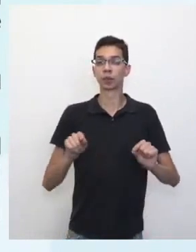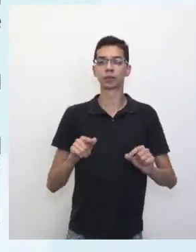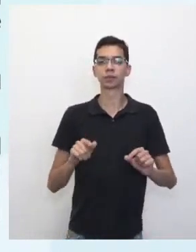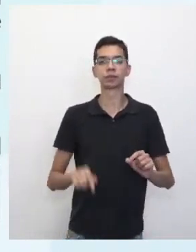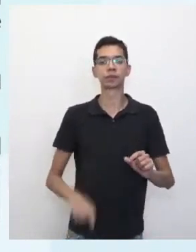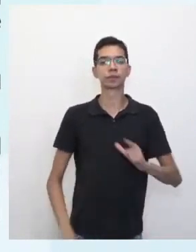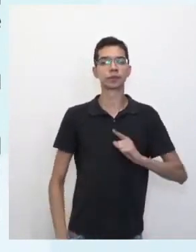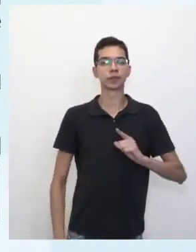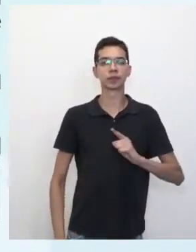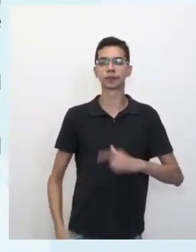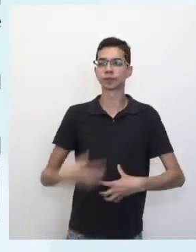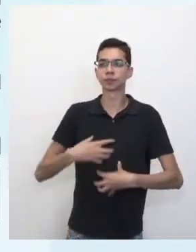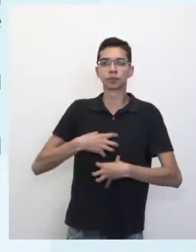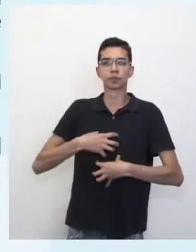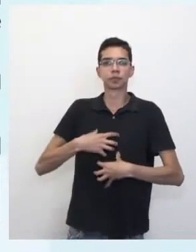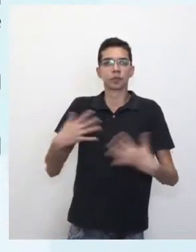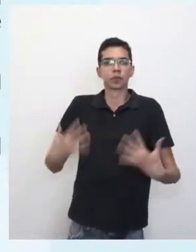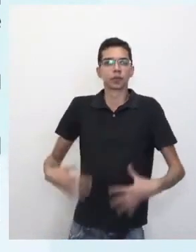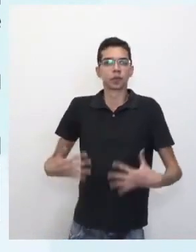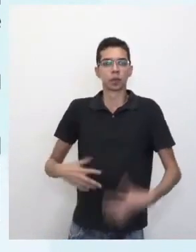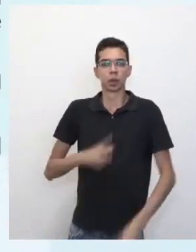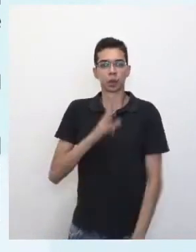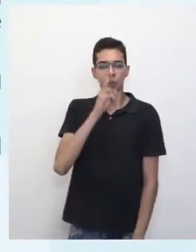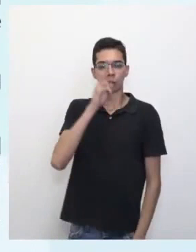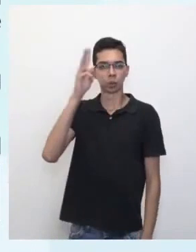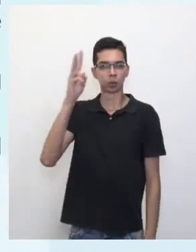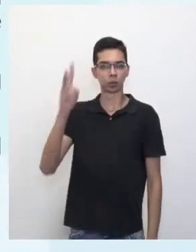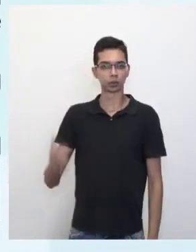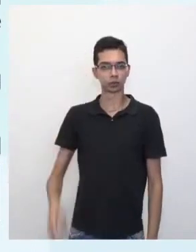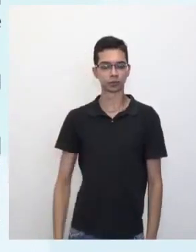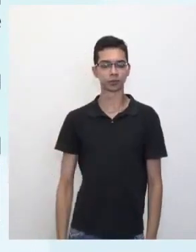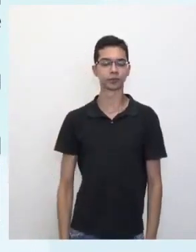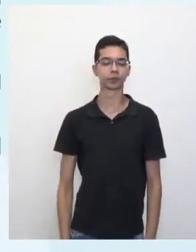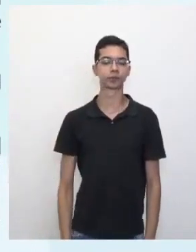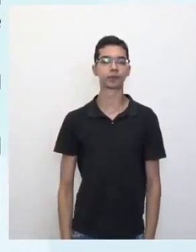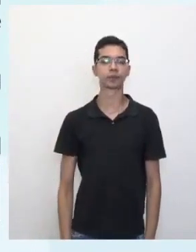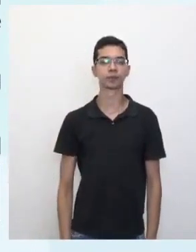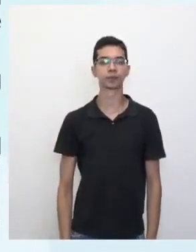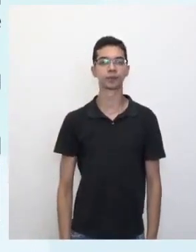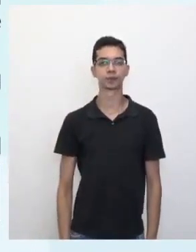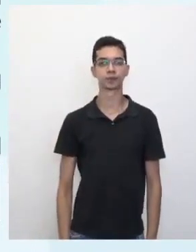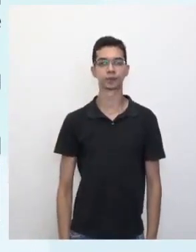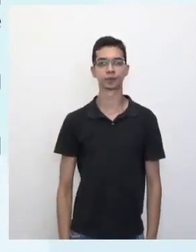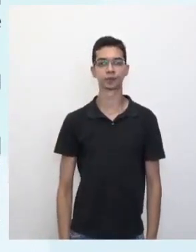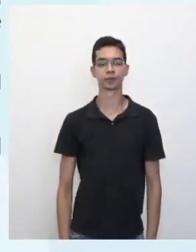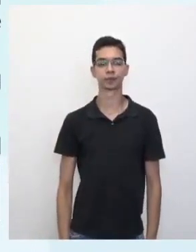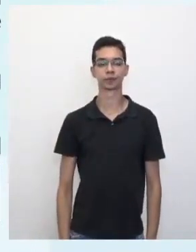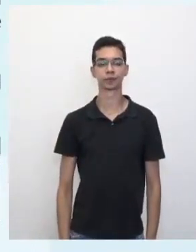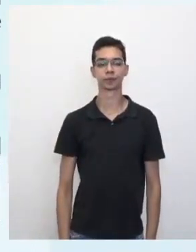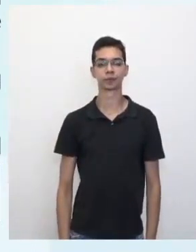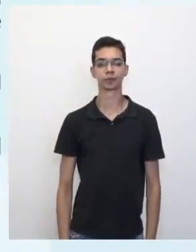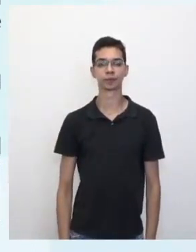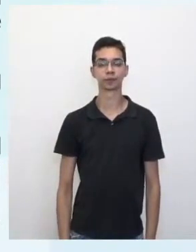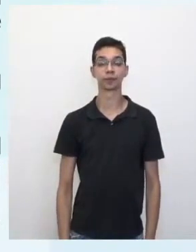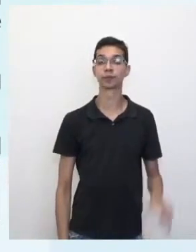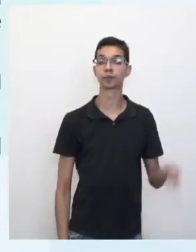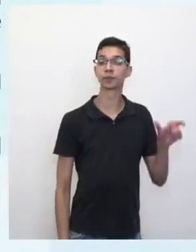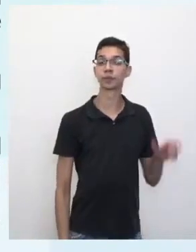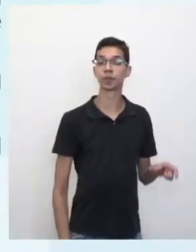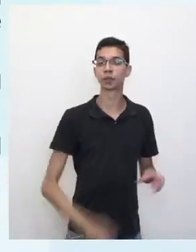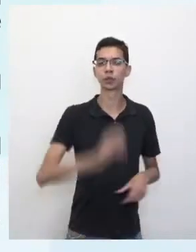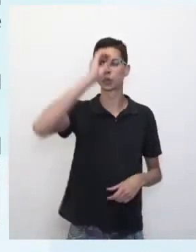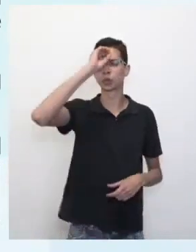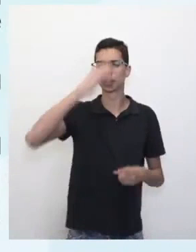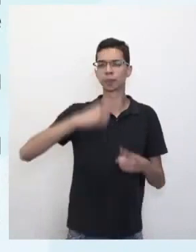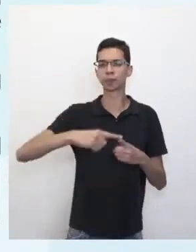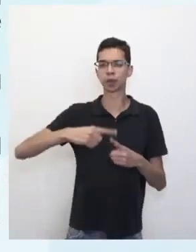de um pavor solene. He knew no more, for the spirit neither spoke nor moved. Ele não sabia mais, pois o espírito, o